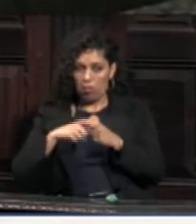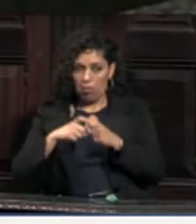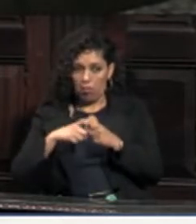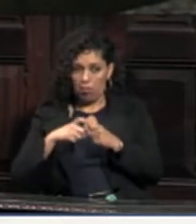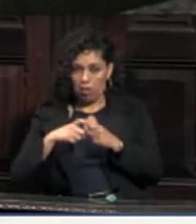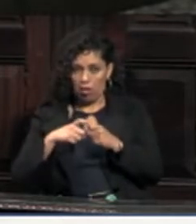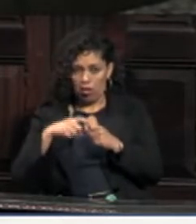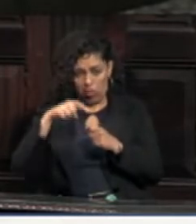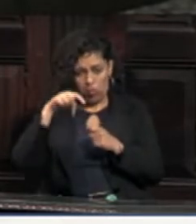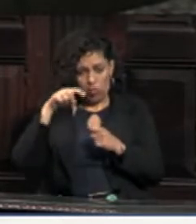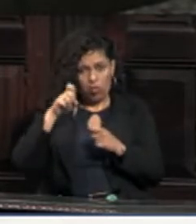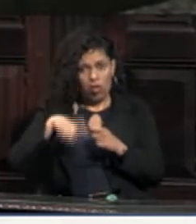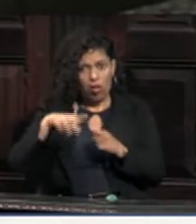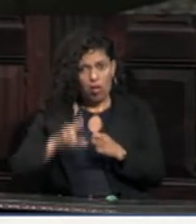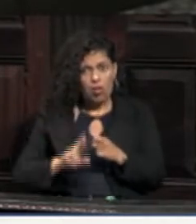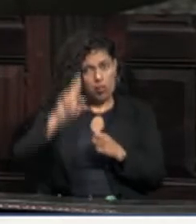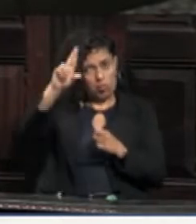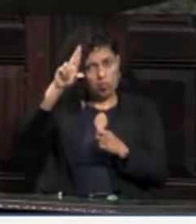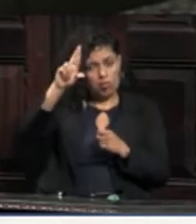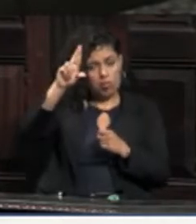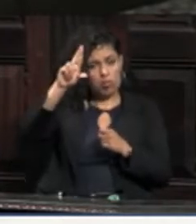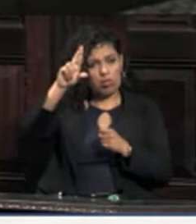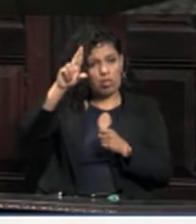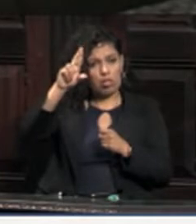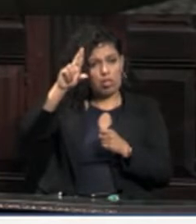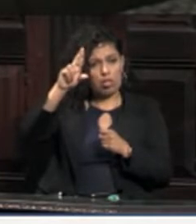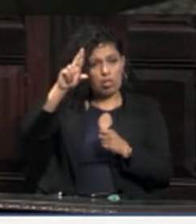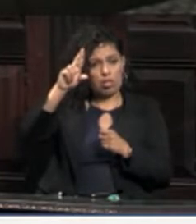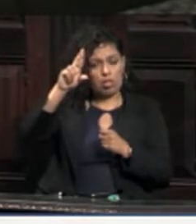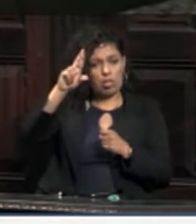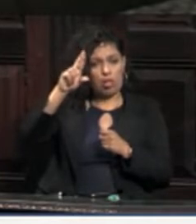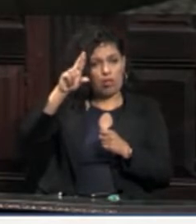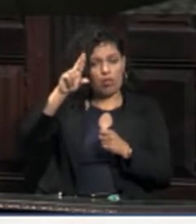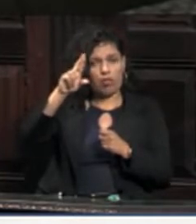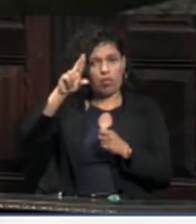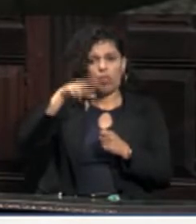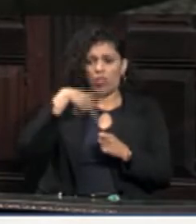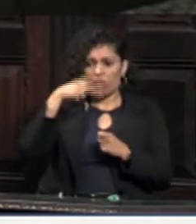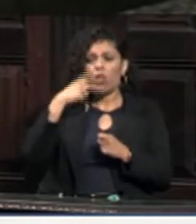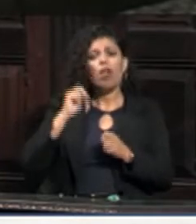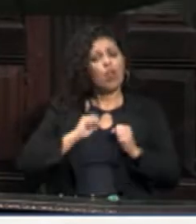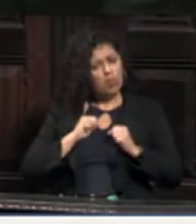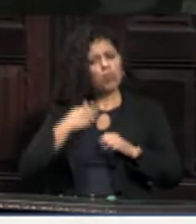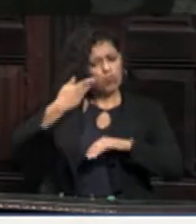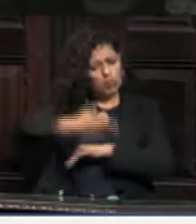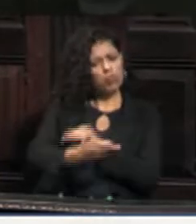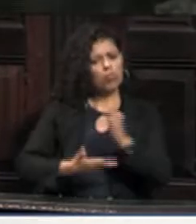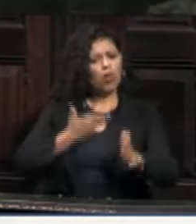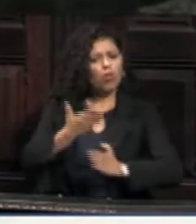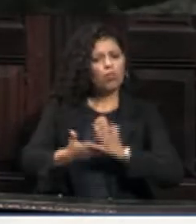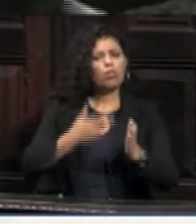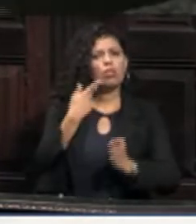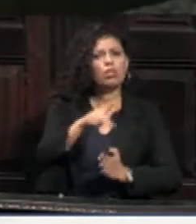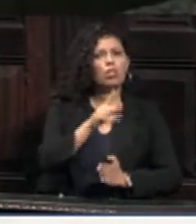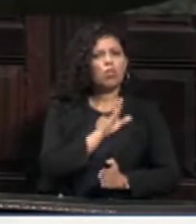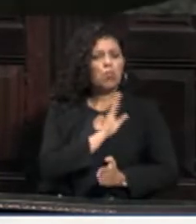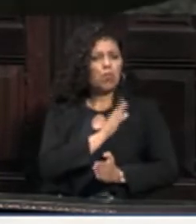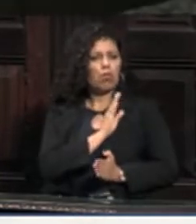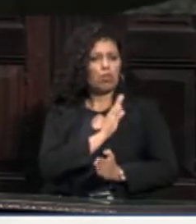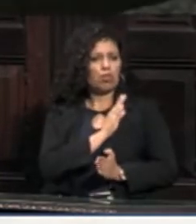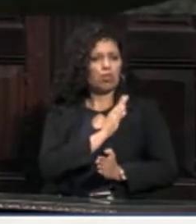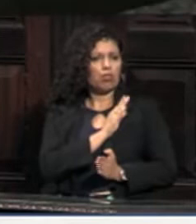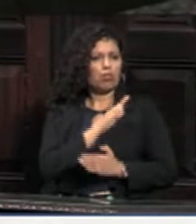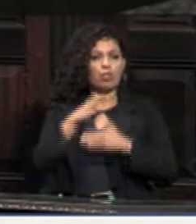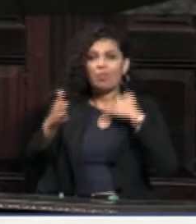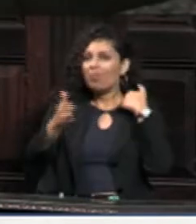a autoridade competente para dizer, vou fazer o cateterismo estando ou não